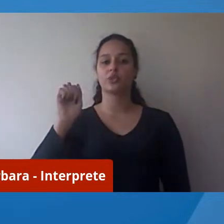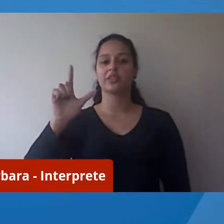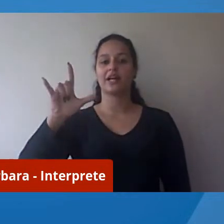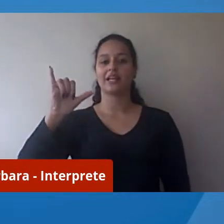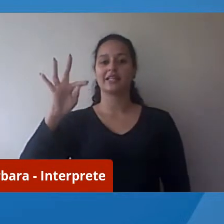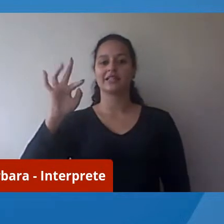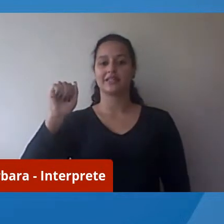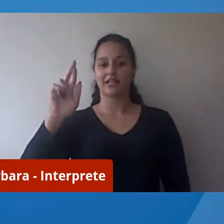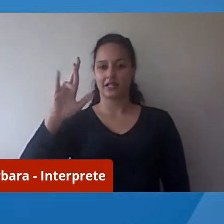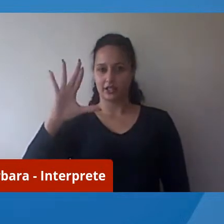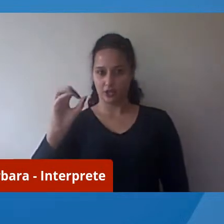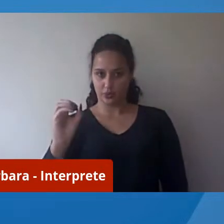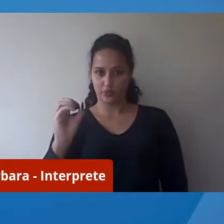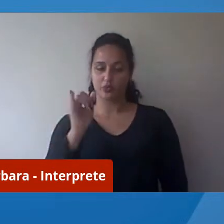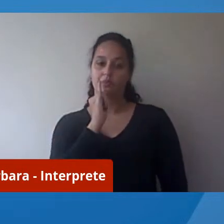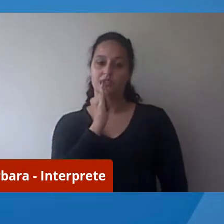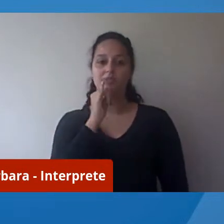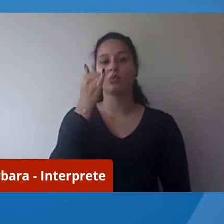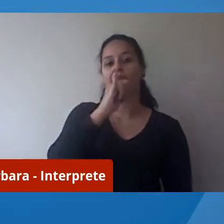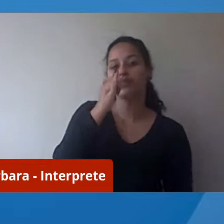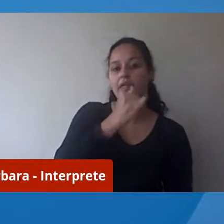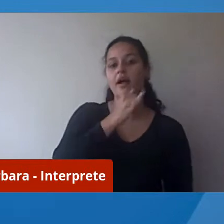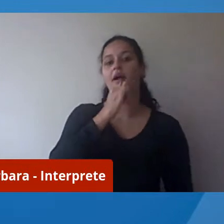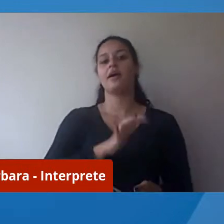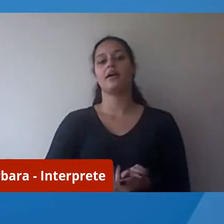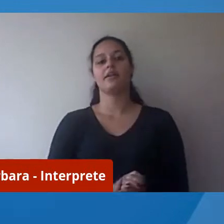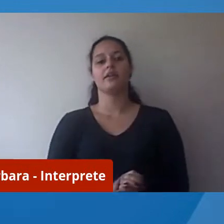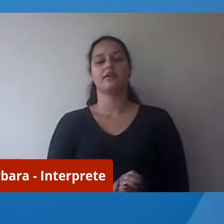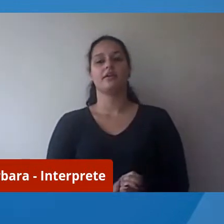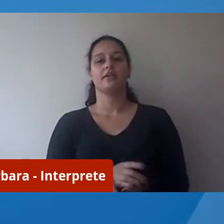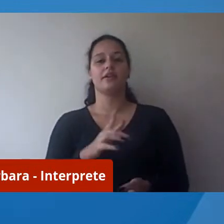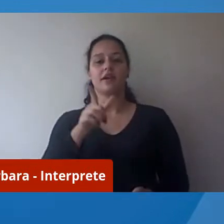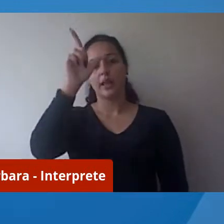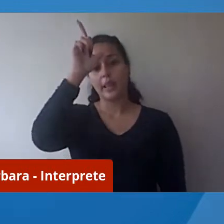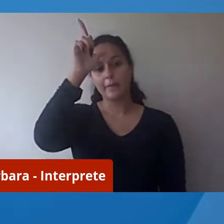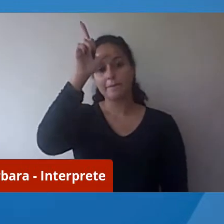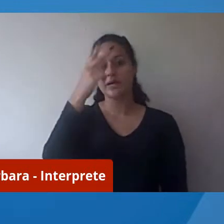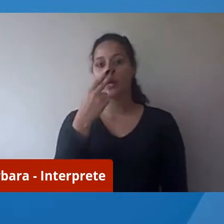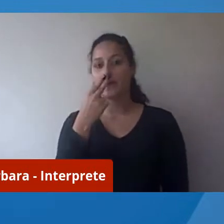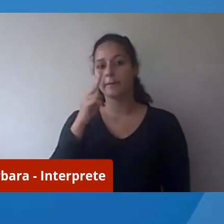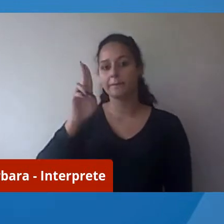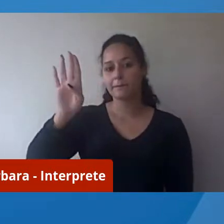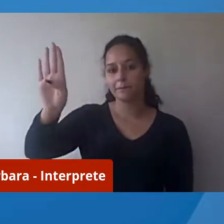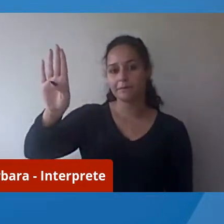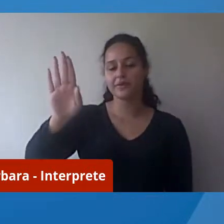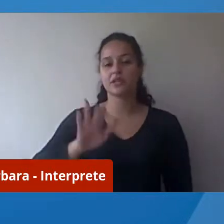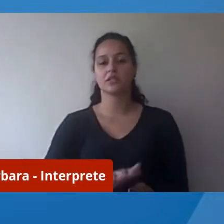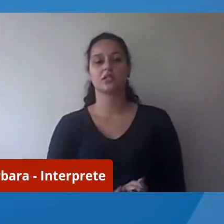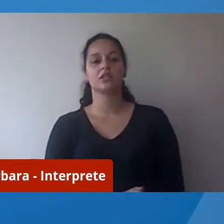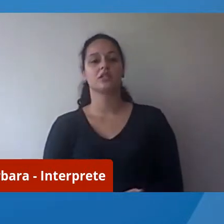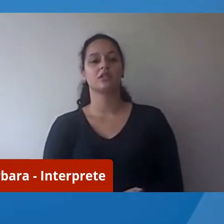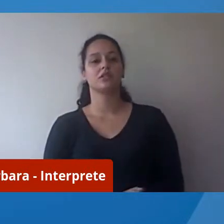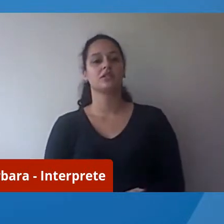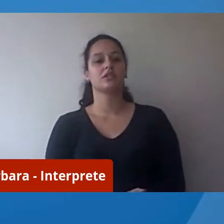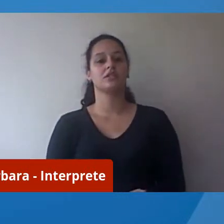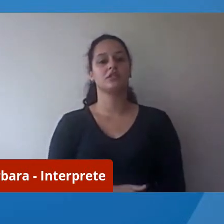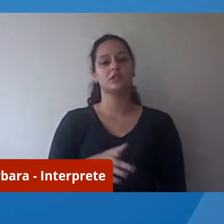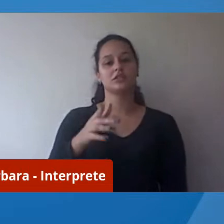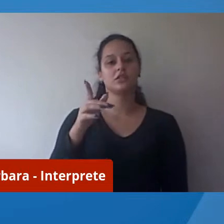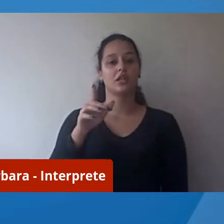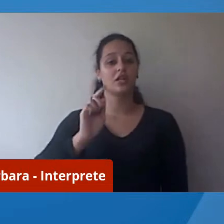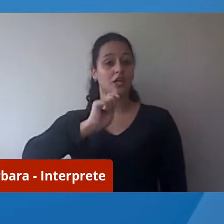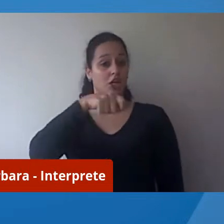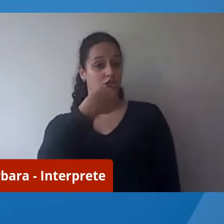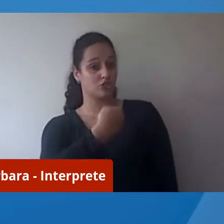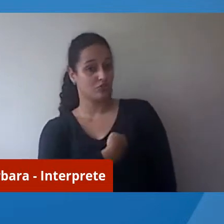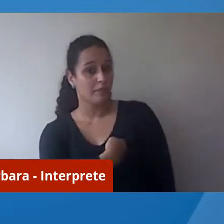totalitários, como era a Itália de Mussolini, a Alemanha de Hitler, ou a Espanha de Franco, o Portugal de Salazar. Né? São